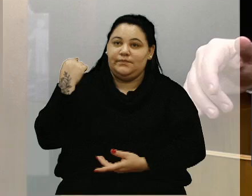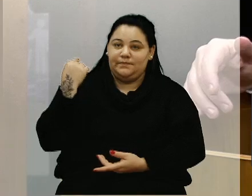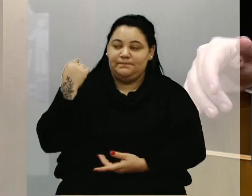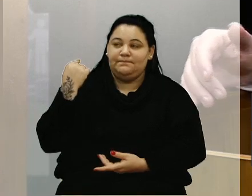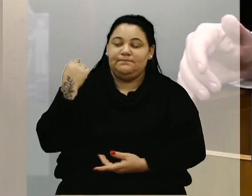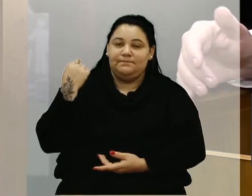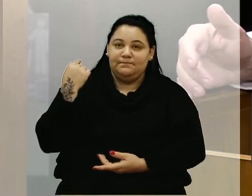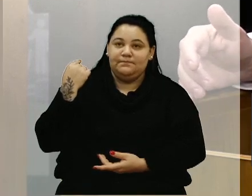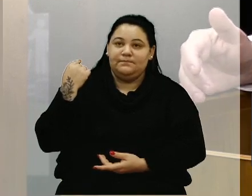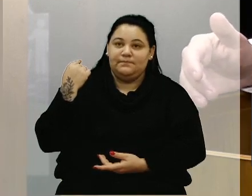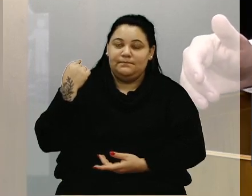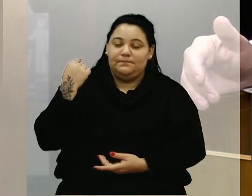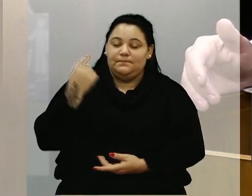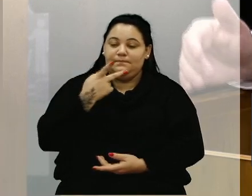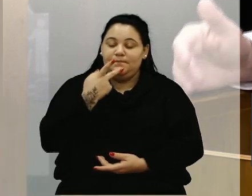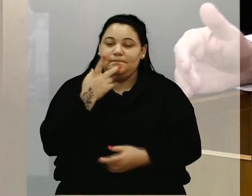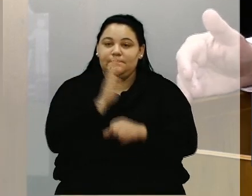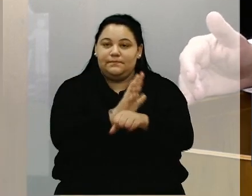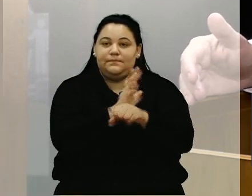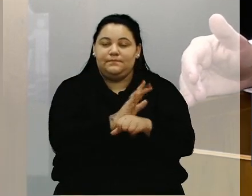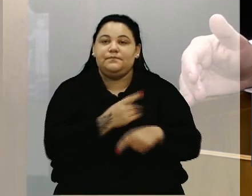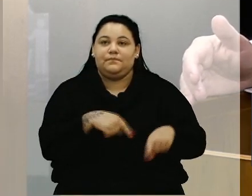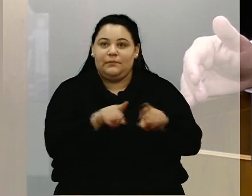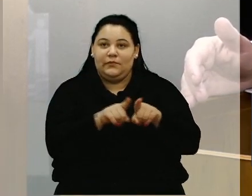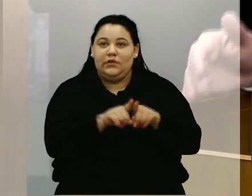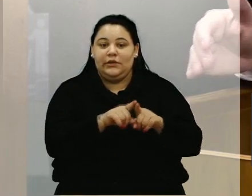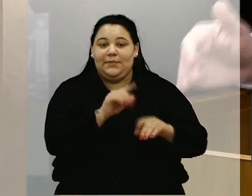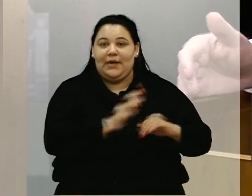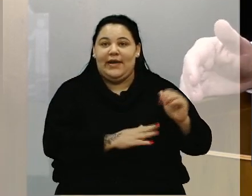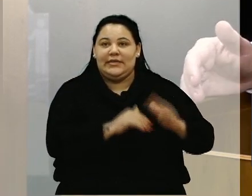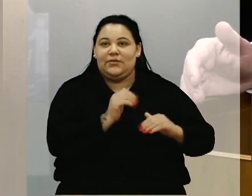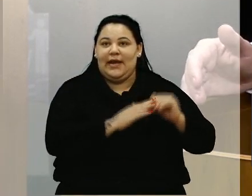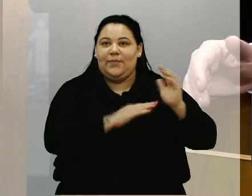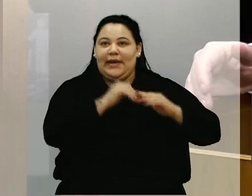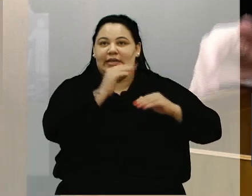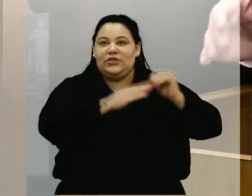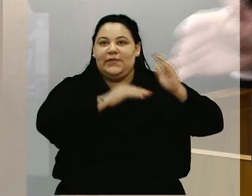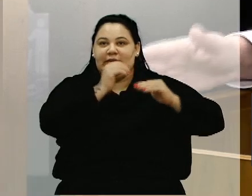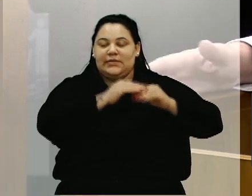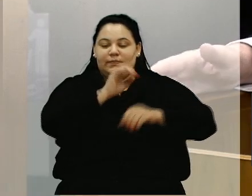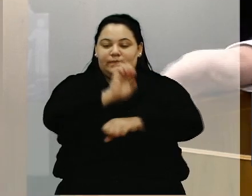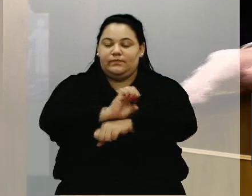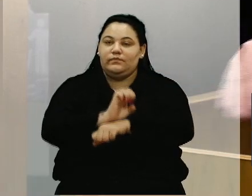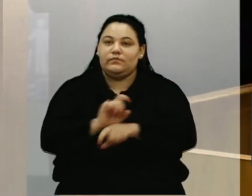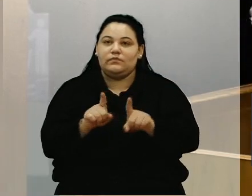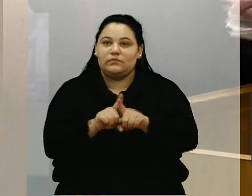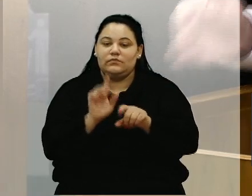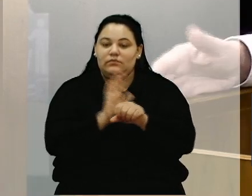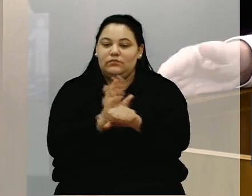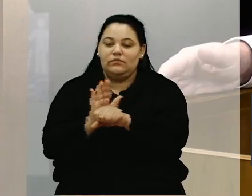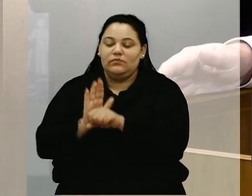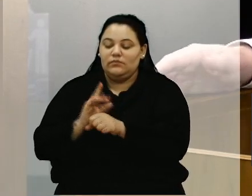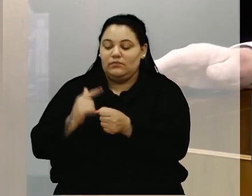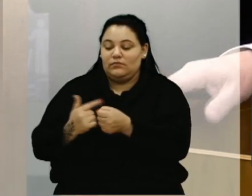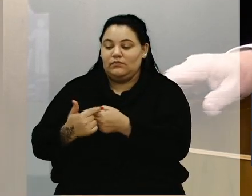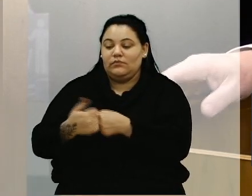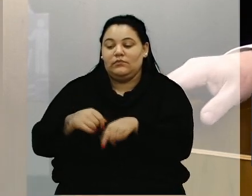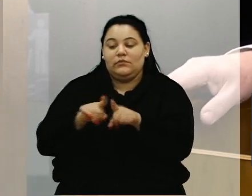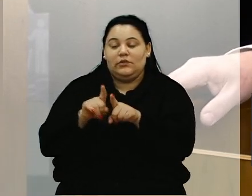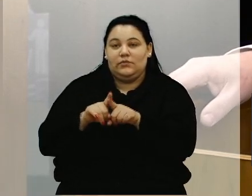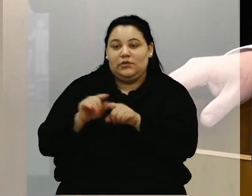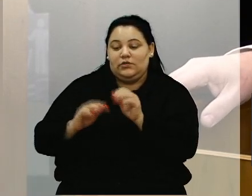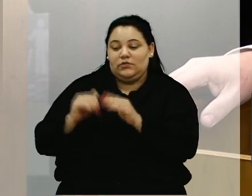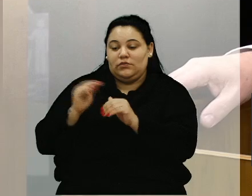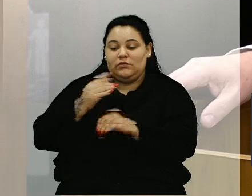que, vamos dizer assim, ajudaram a construir este Estado, ajudaram essa cidade também, ajudaram a construir o